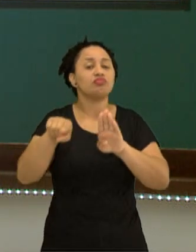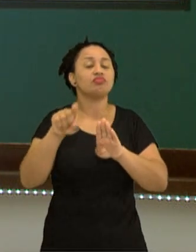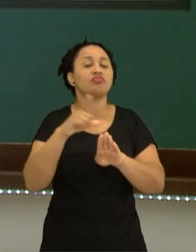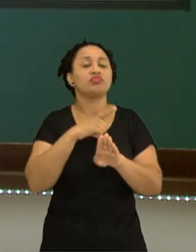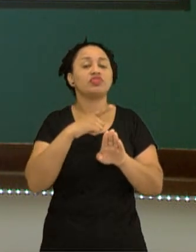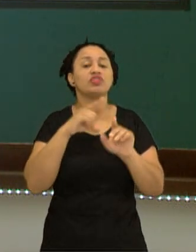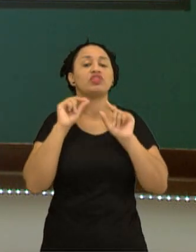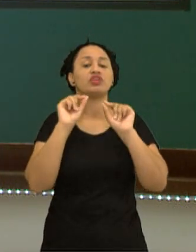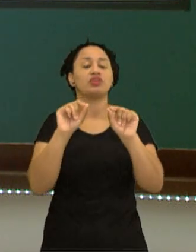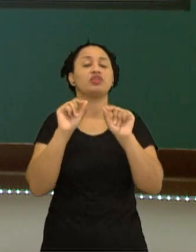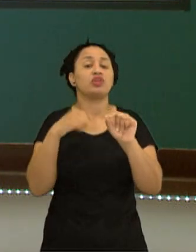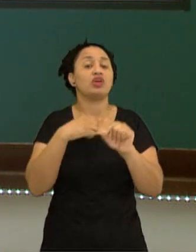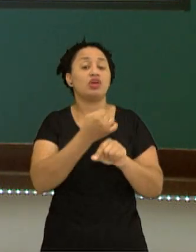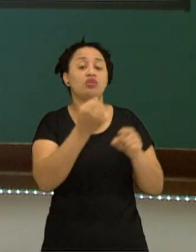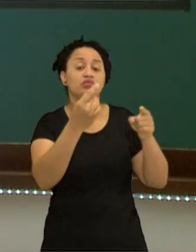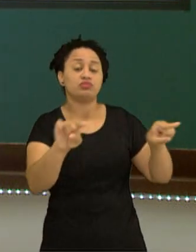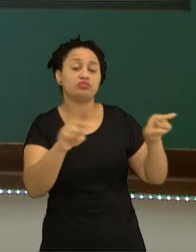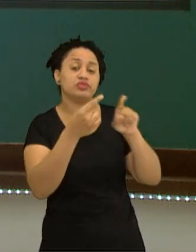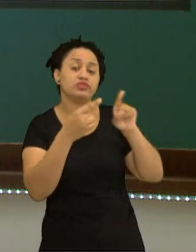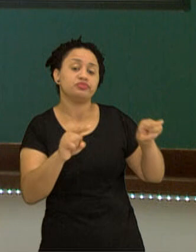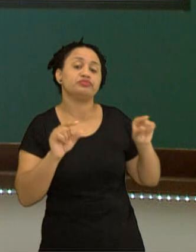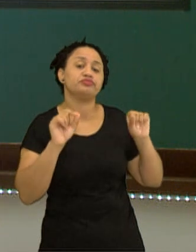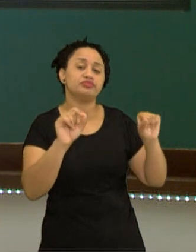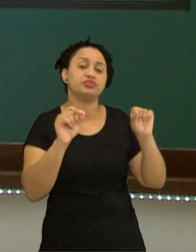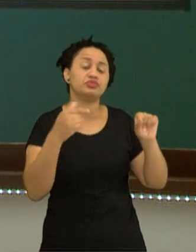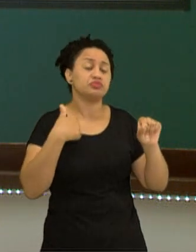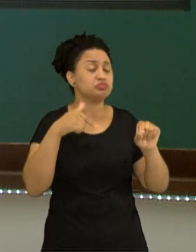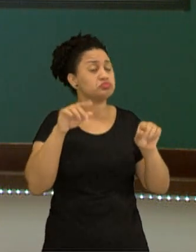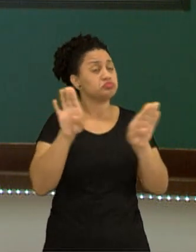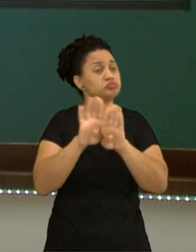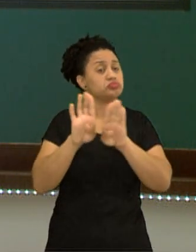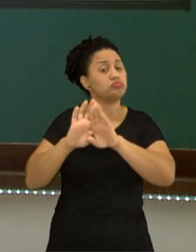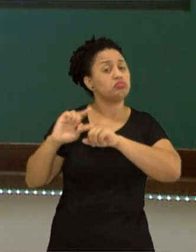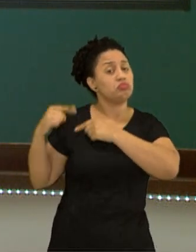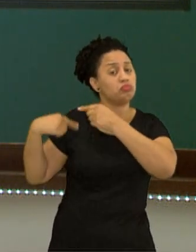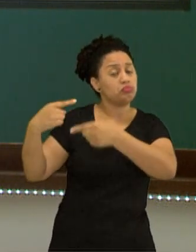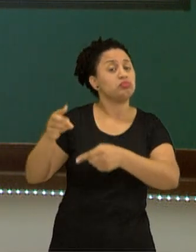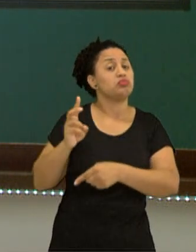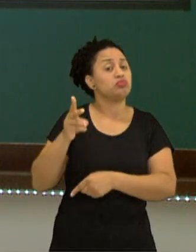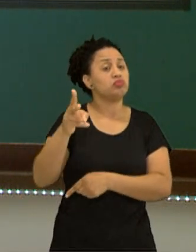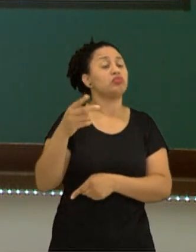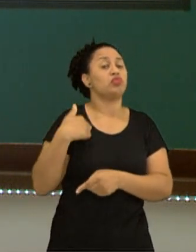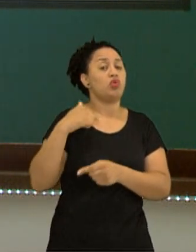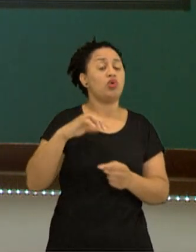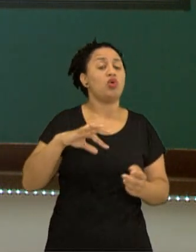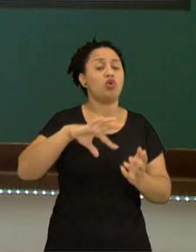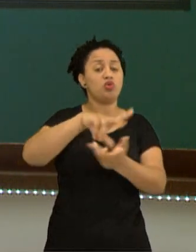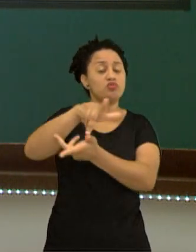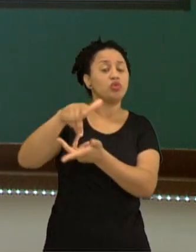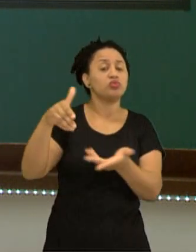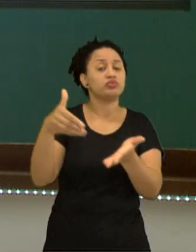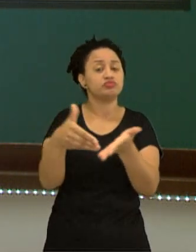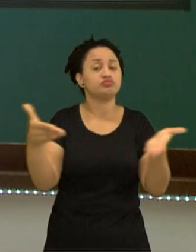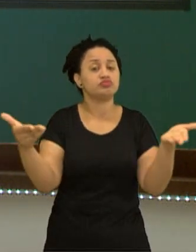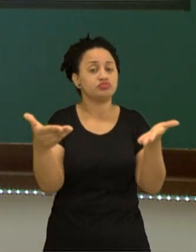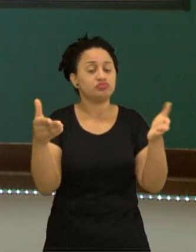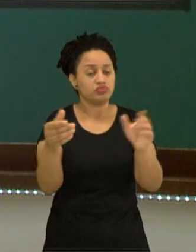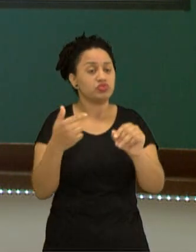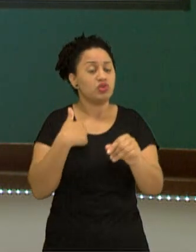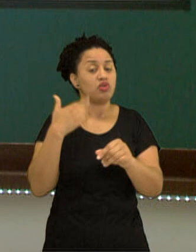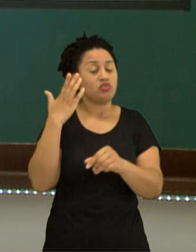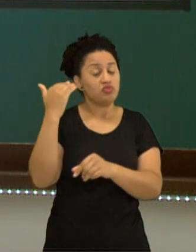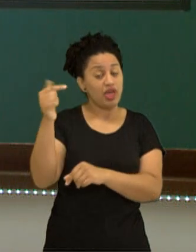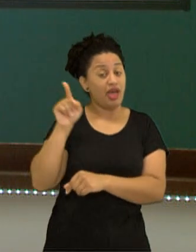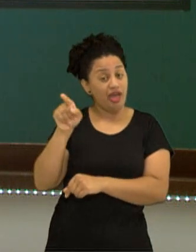claro, algumas músicas que são consideradas clássicas da música mundial. E fez muito sucesso nos